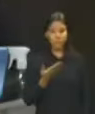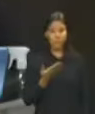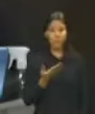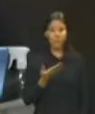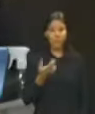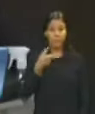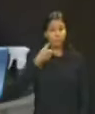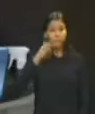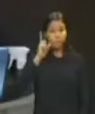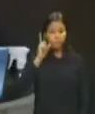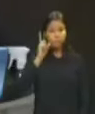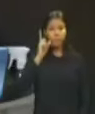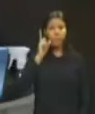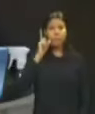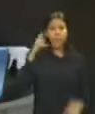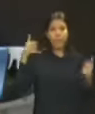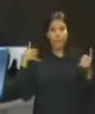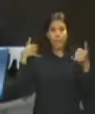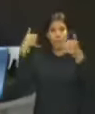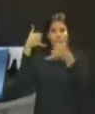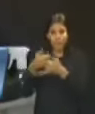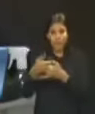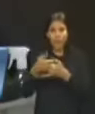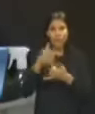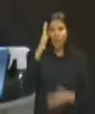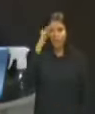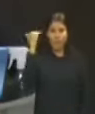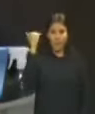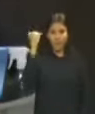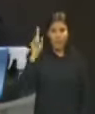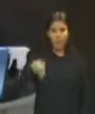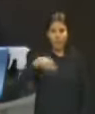ontem havia ligado ao deputado Guilherme como presidente,